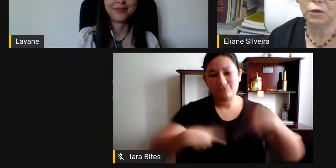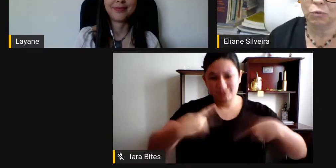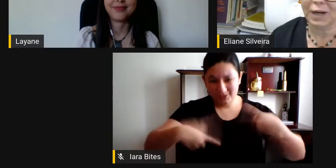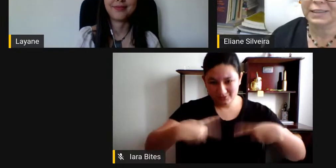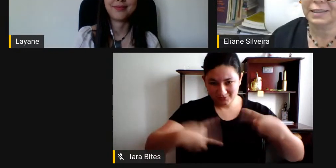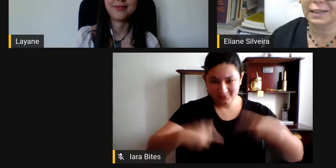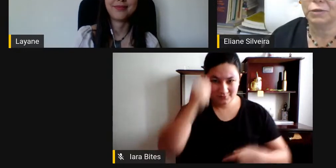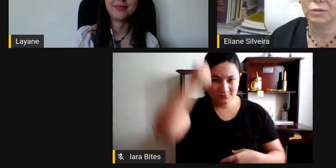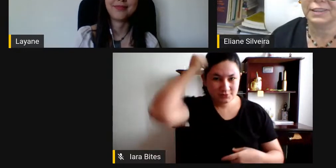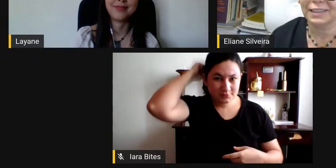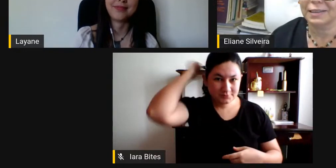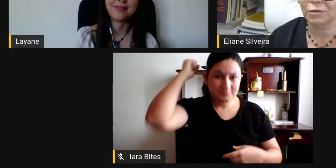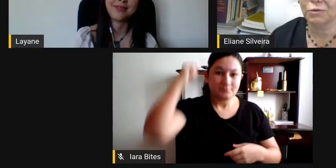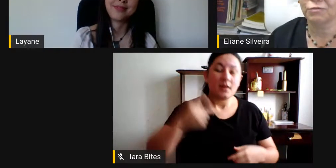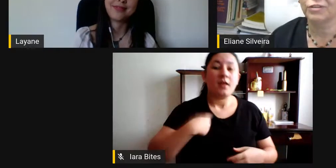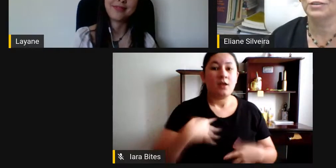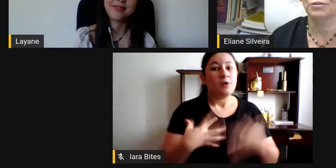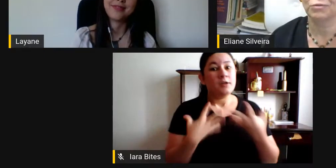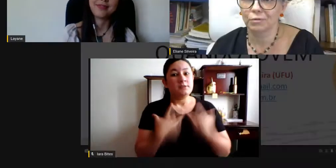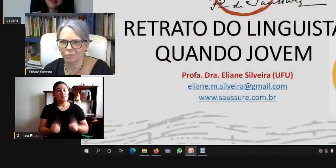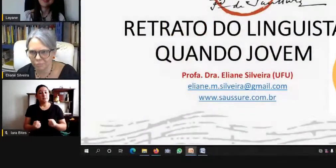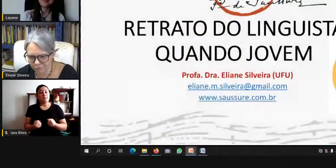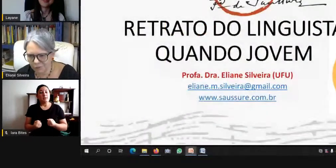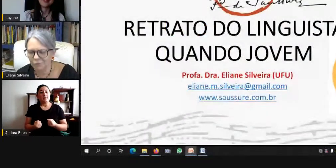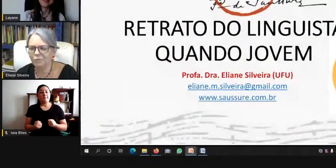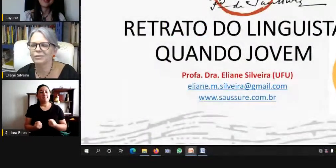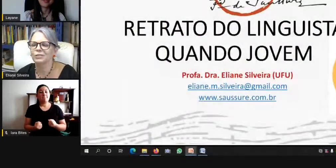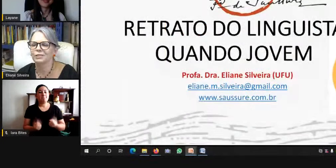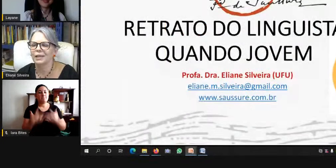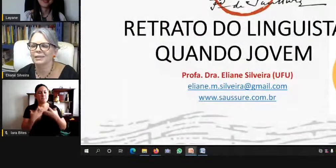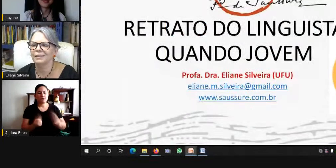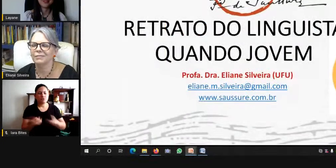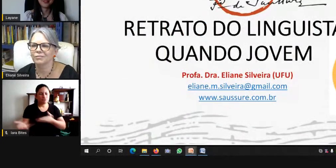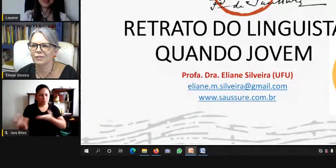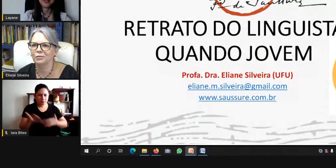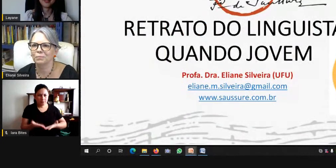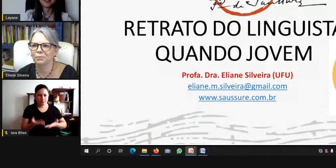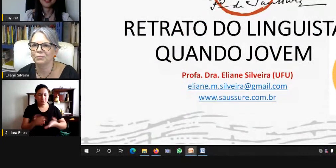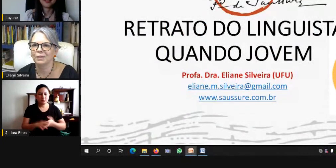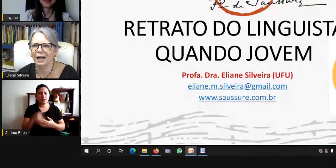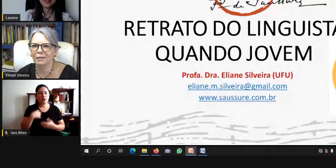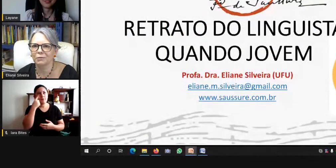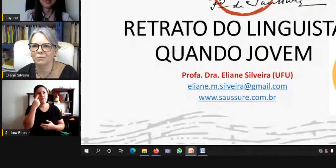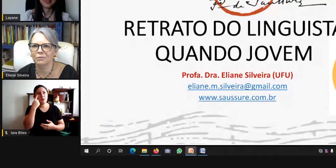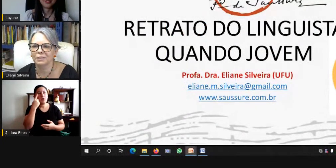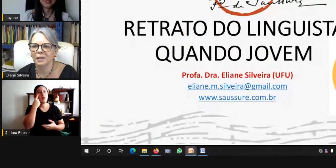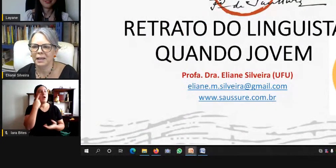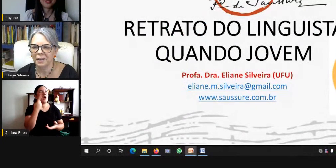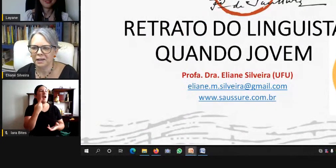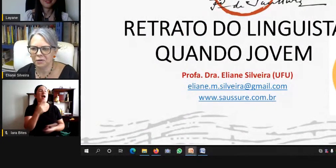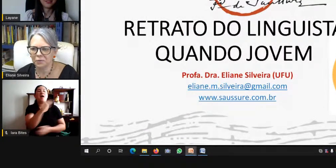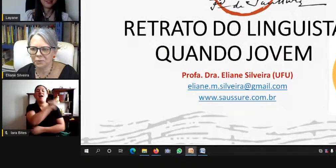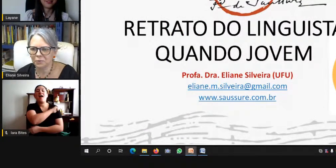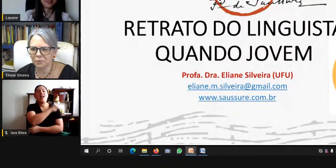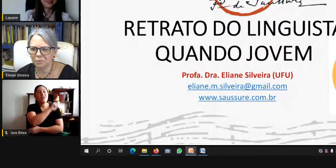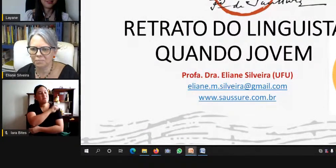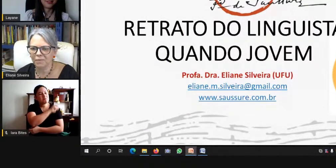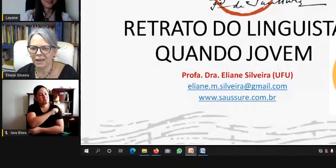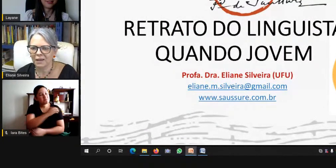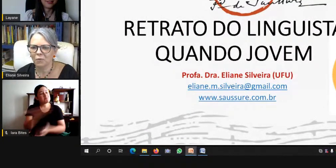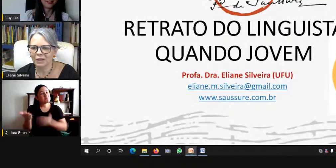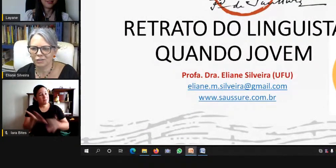E eu aceitei, quando aceitei o convite, quando vi que o convite era feito por alunos, eu